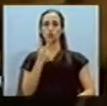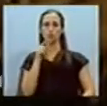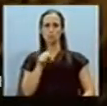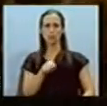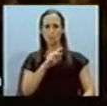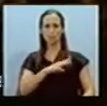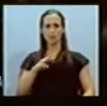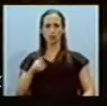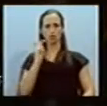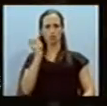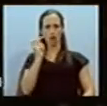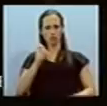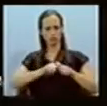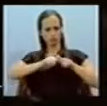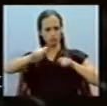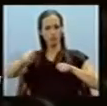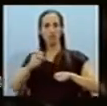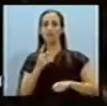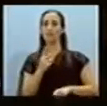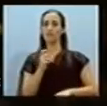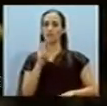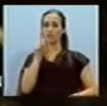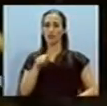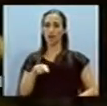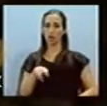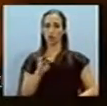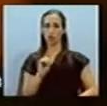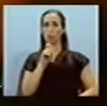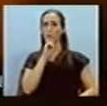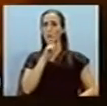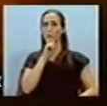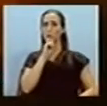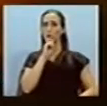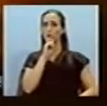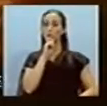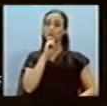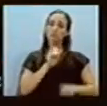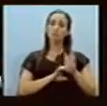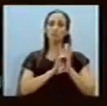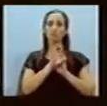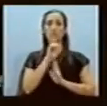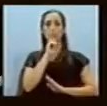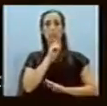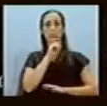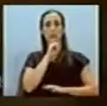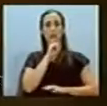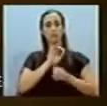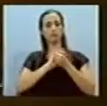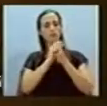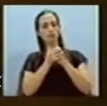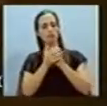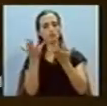de anos, Vênus pode ter tido uma atmosfera, pode ter tido condições para albergar